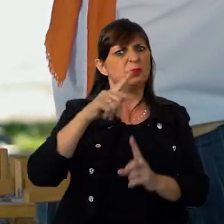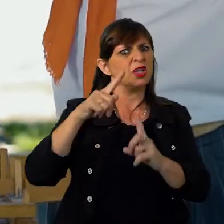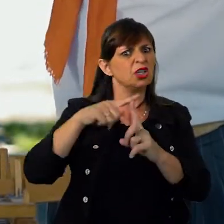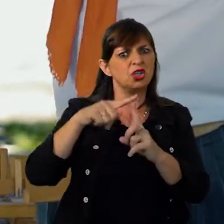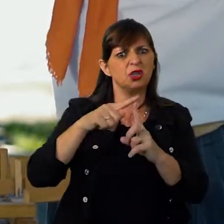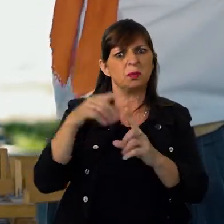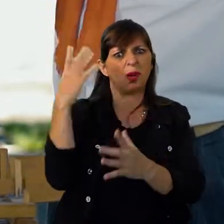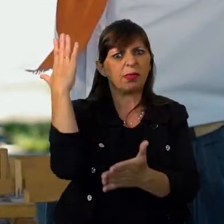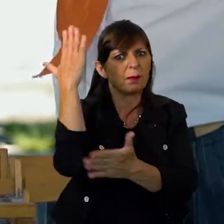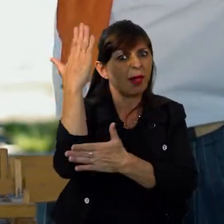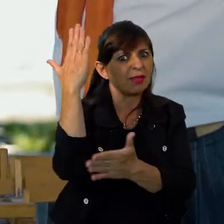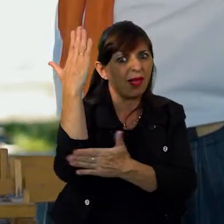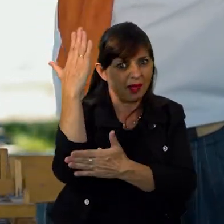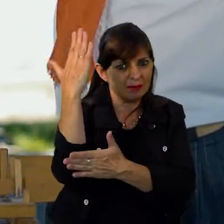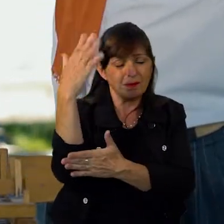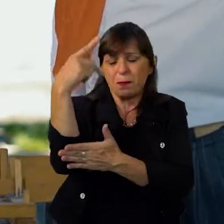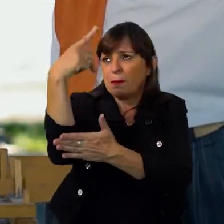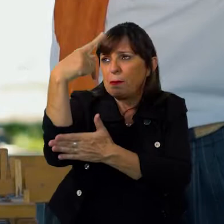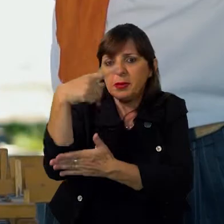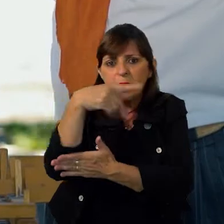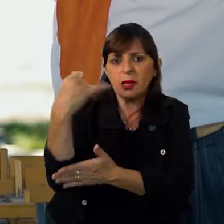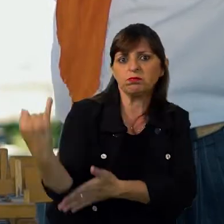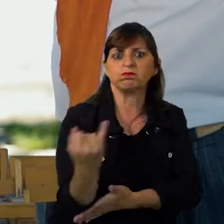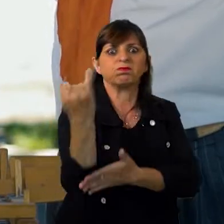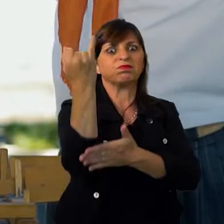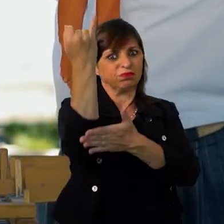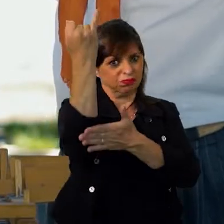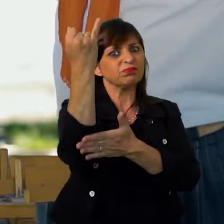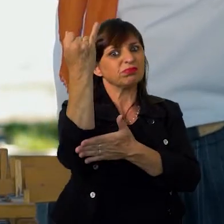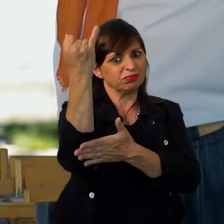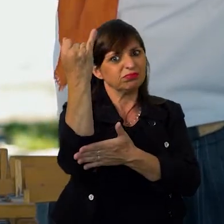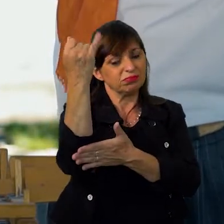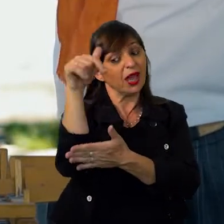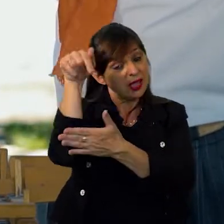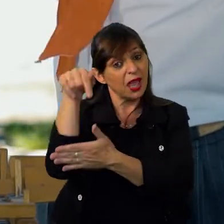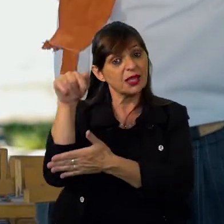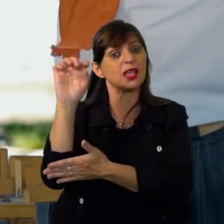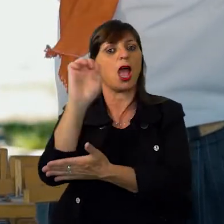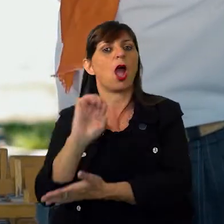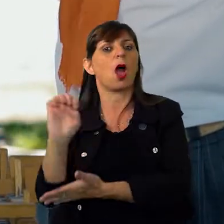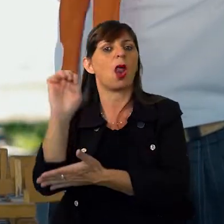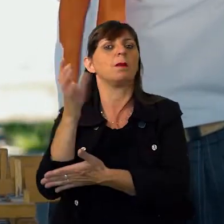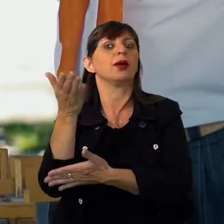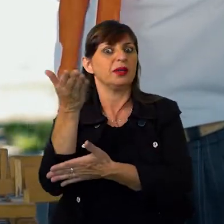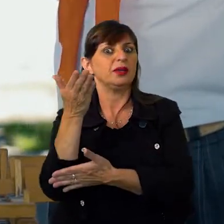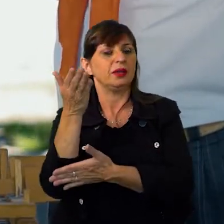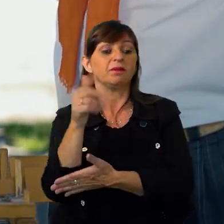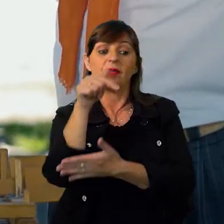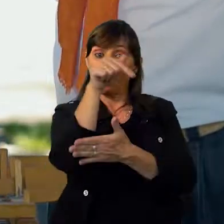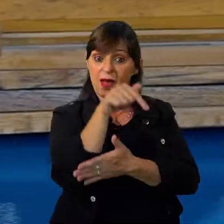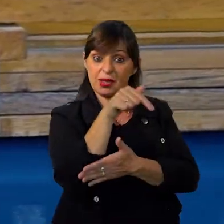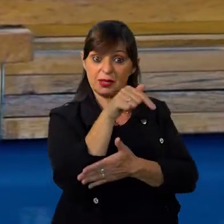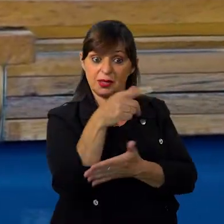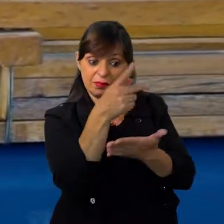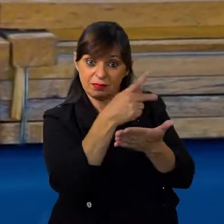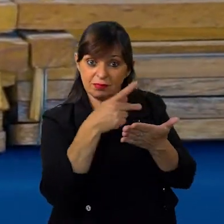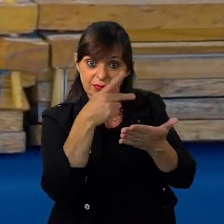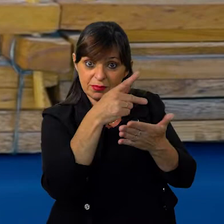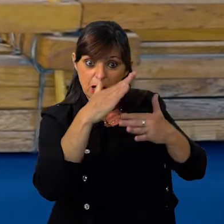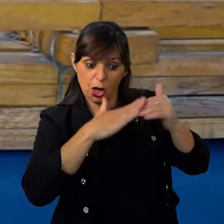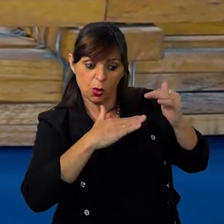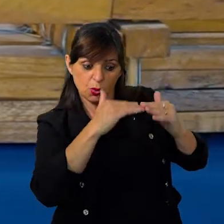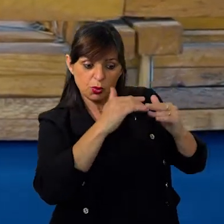ficava aqui portanto era madeira de primeiríssima qualidade que era extraída e como essa maquete nos mostra